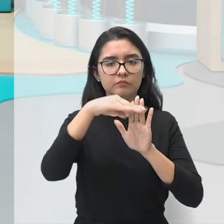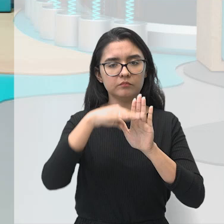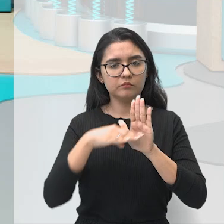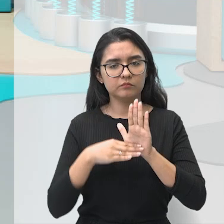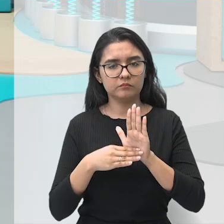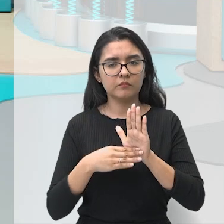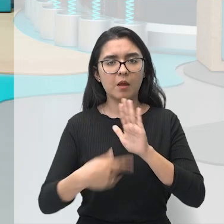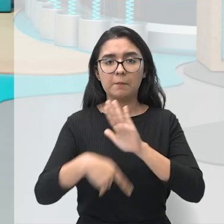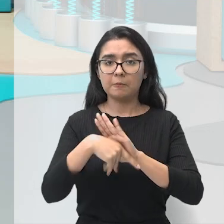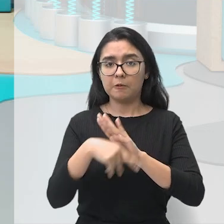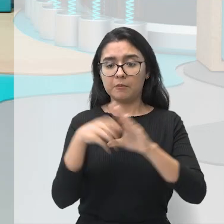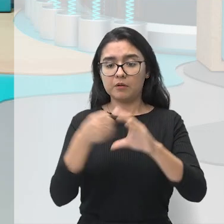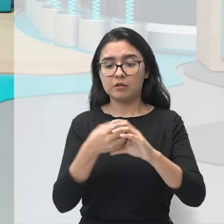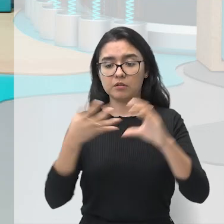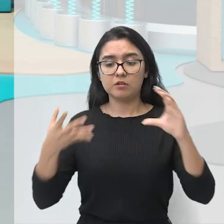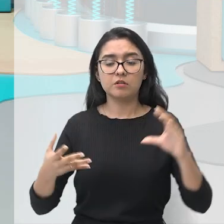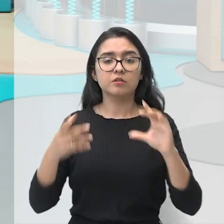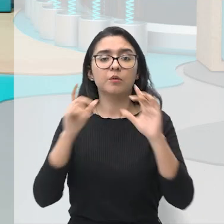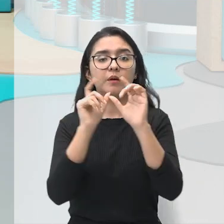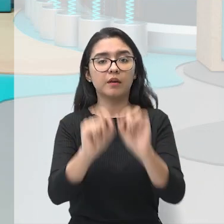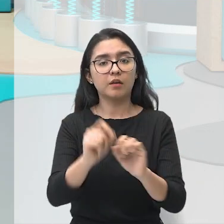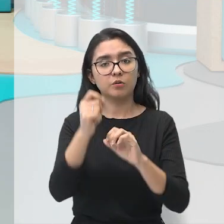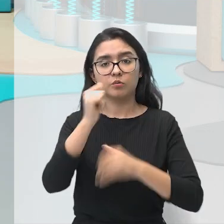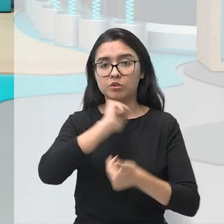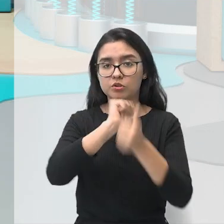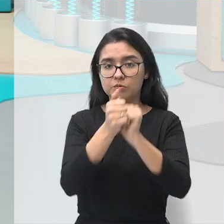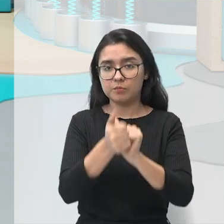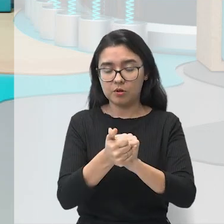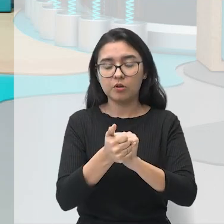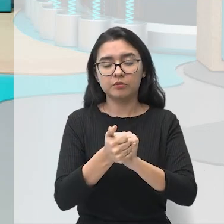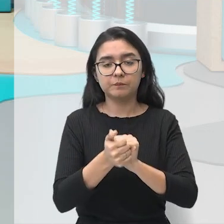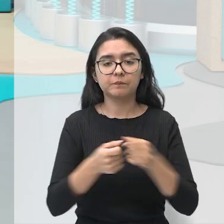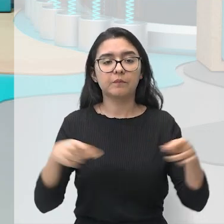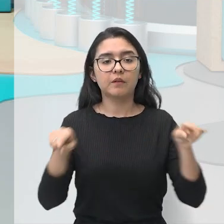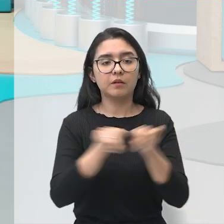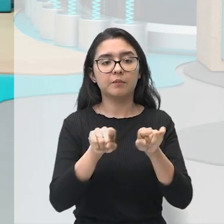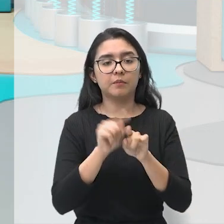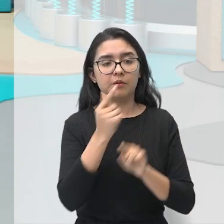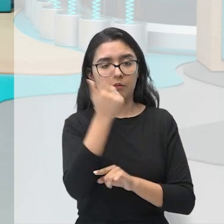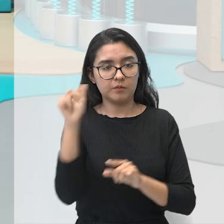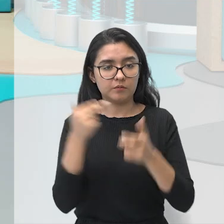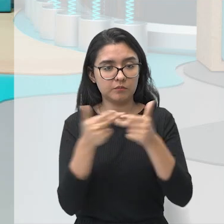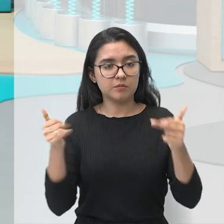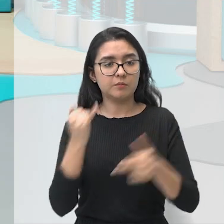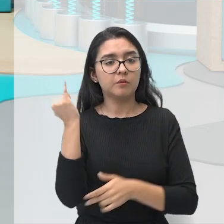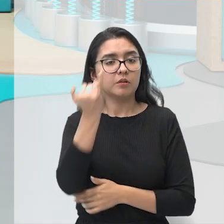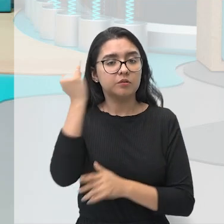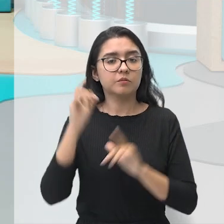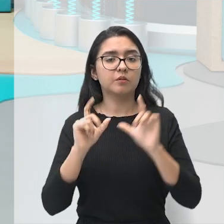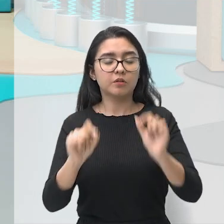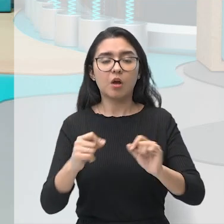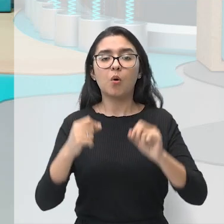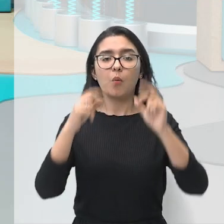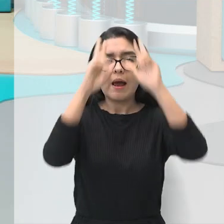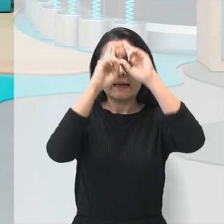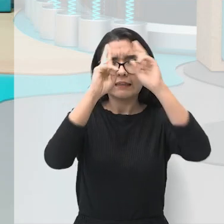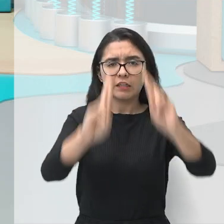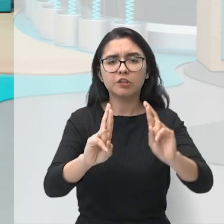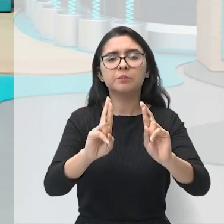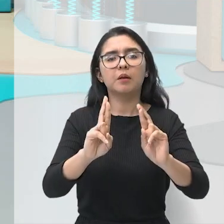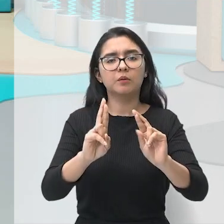estabelecidas, vão ser uma característica dos esportes, ok? Outro ponto que chama muito a atenção é esse